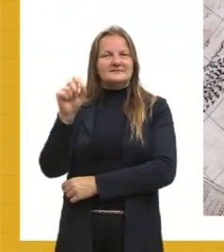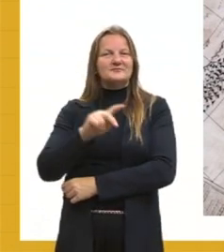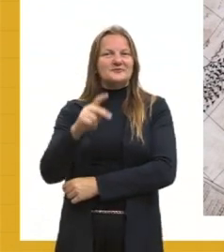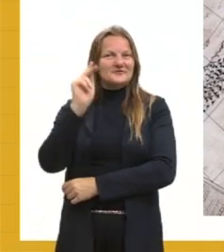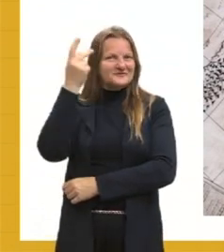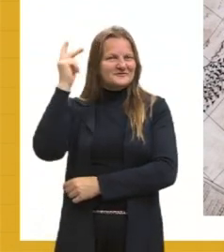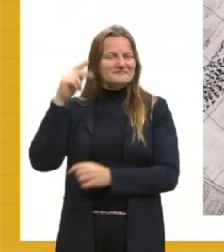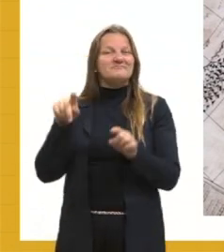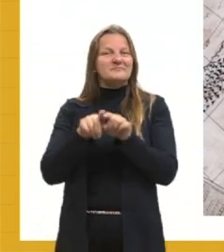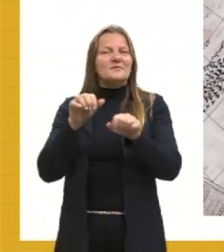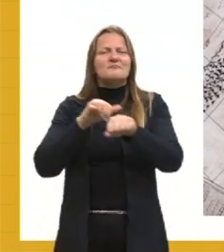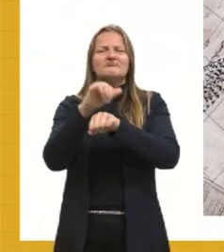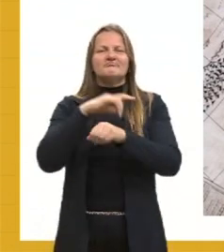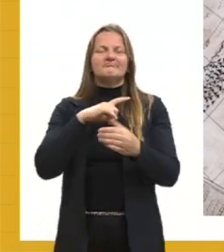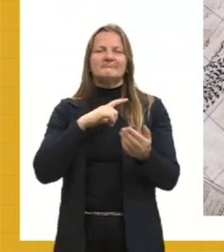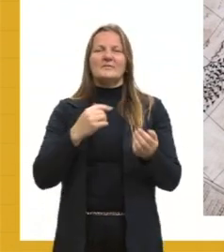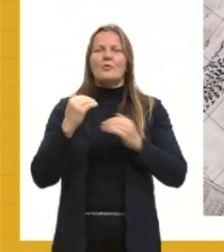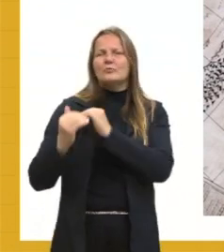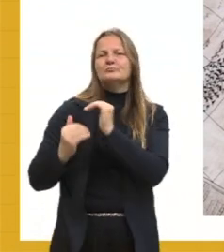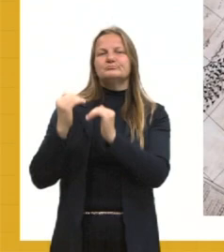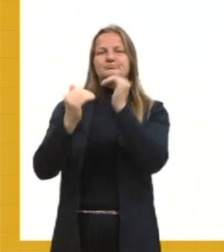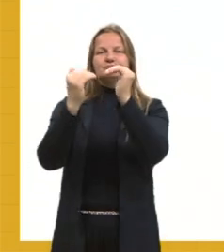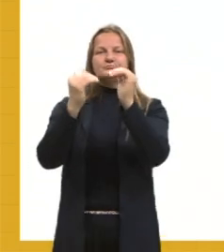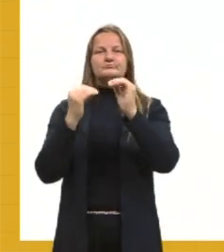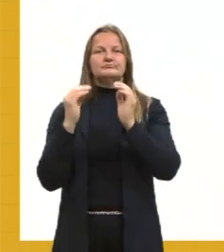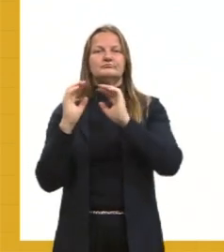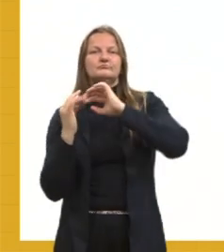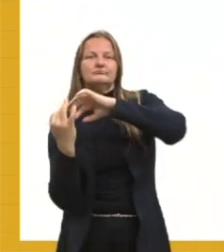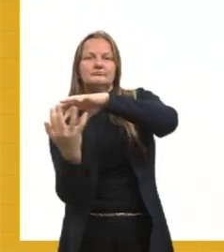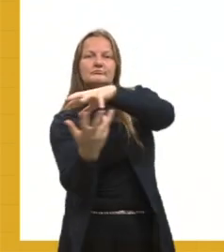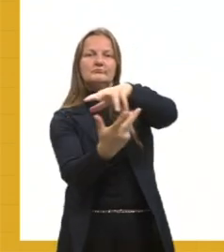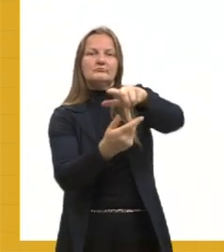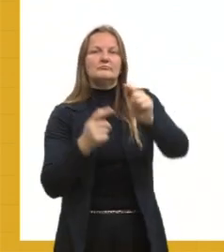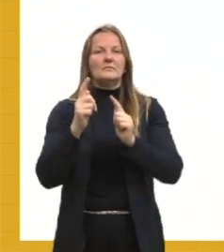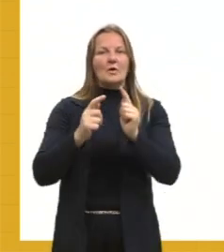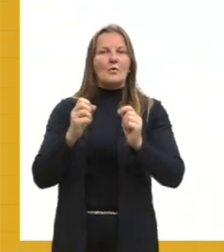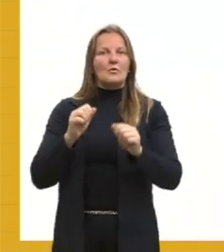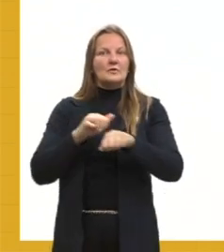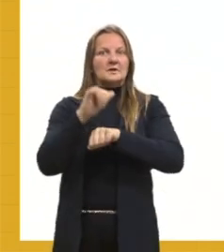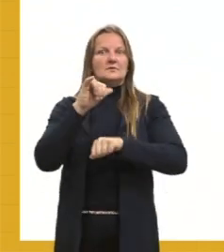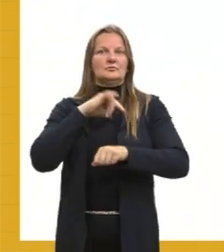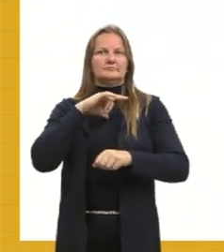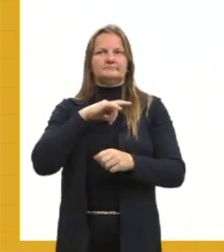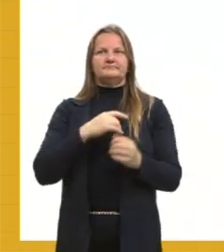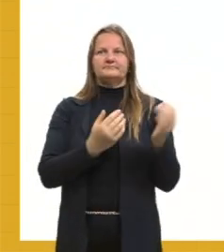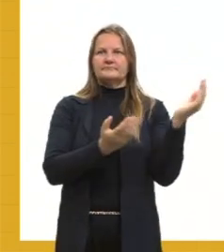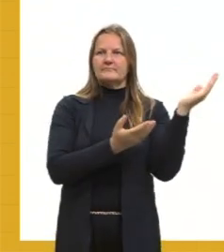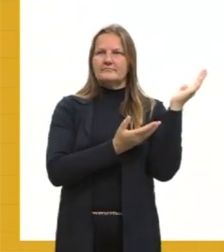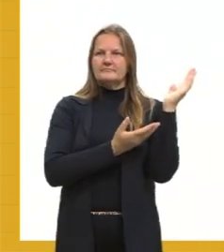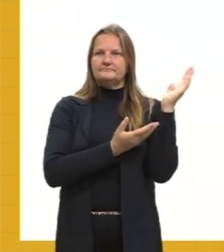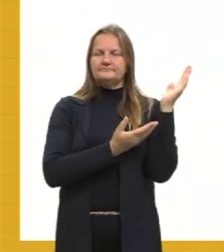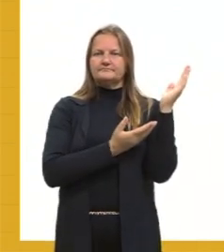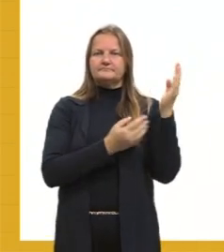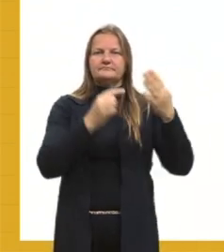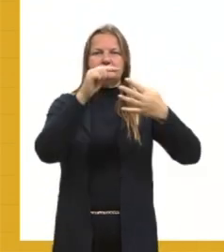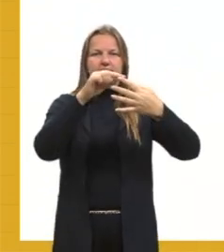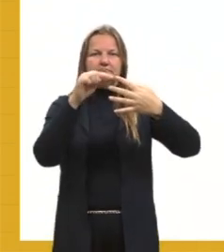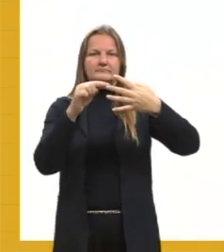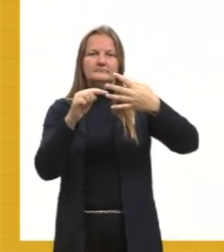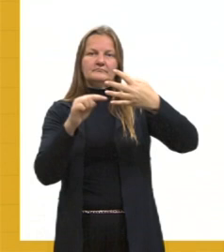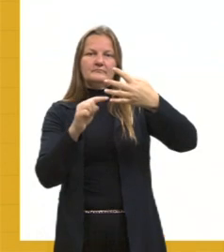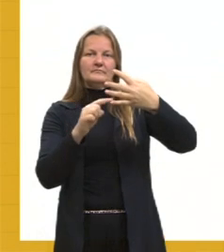isso aconteceu como é que esse processo de globalização ele vai se dar e ele se dá então em quatro fases